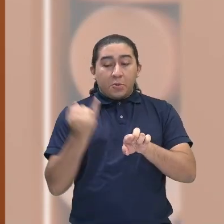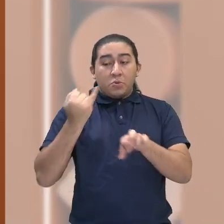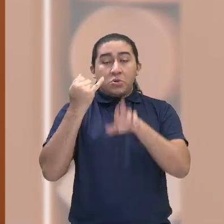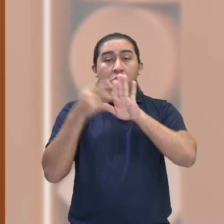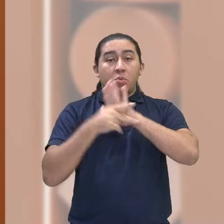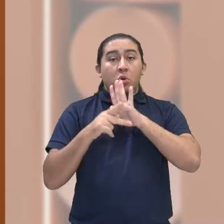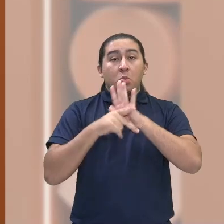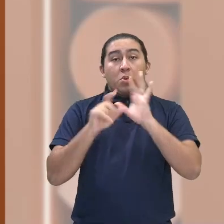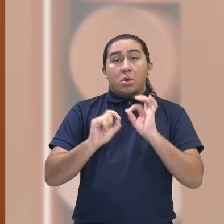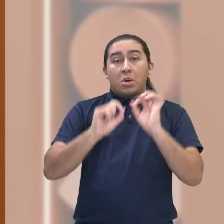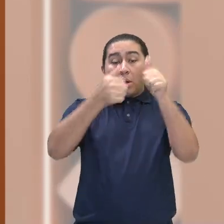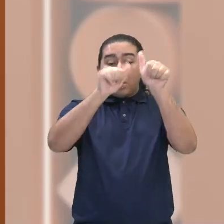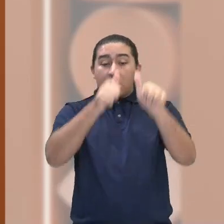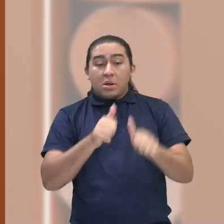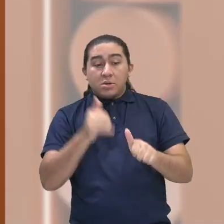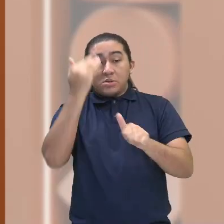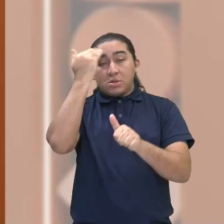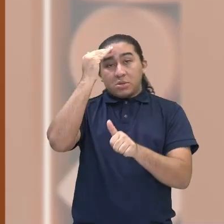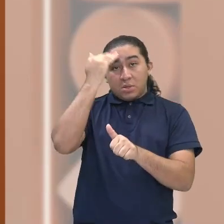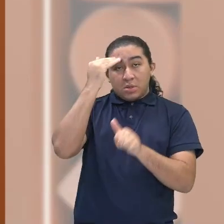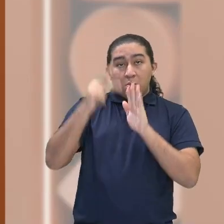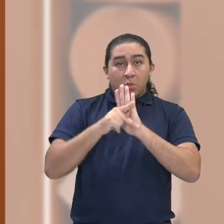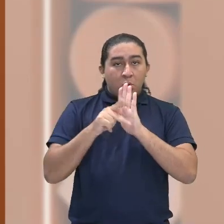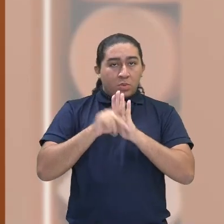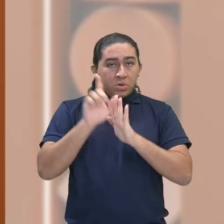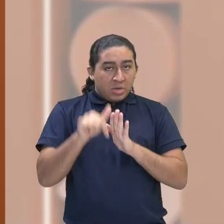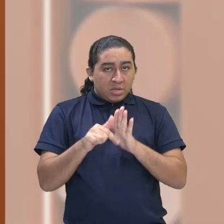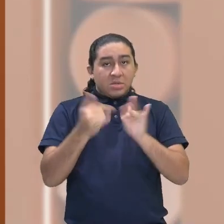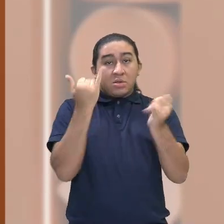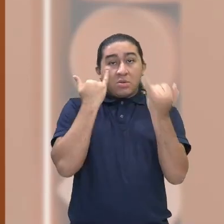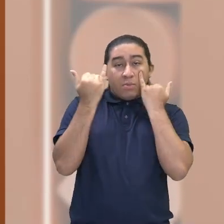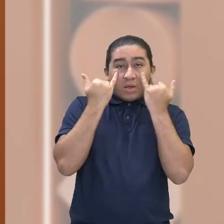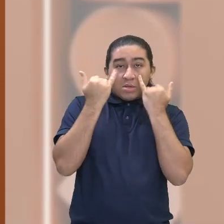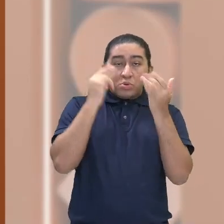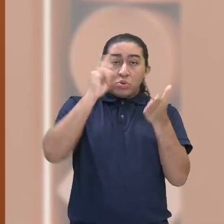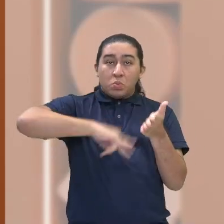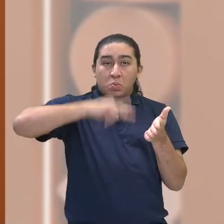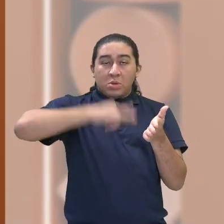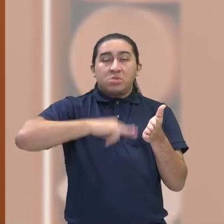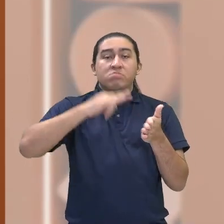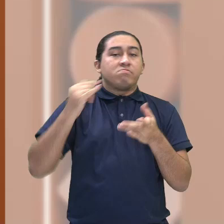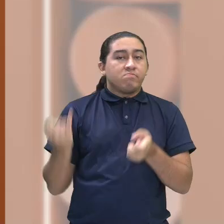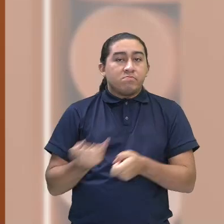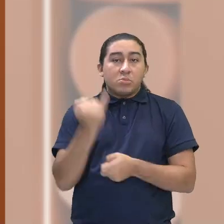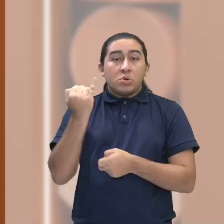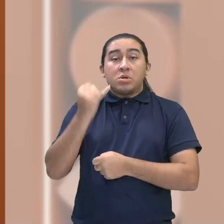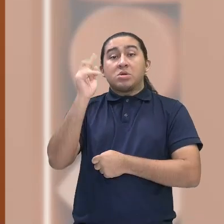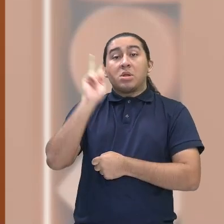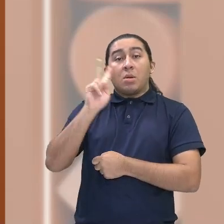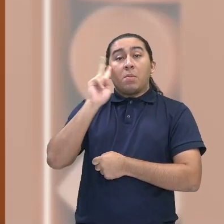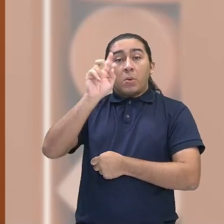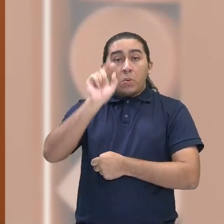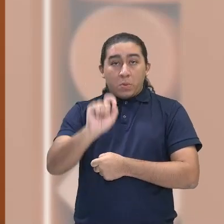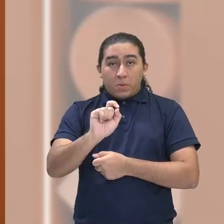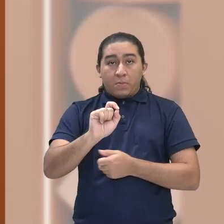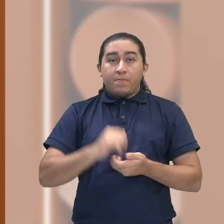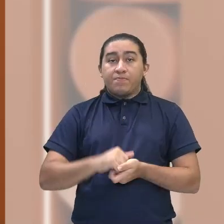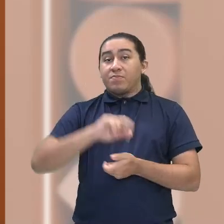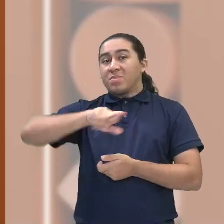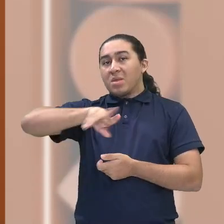justamente da análise e compreensão desses registros, vale ressaltar que não somente